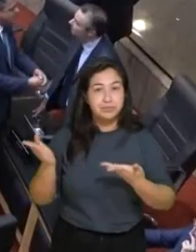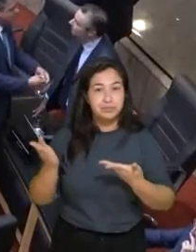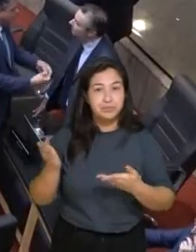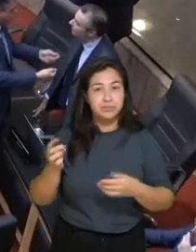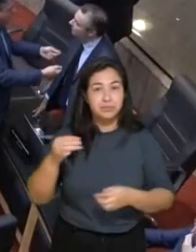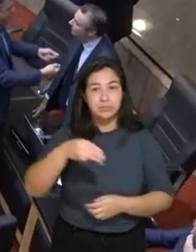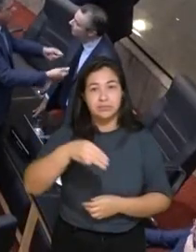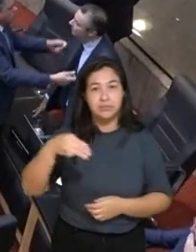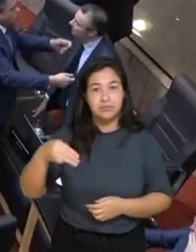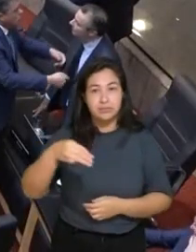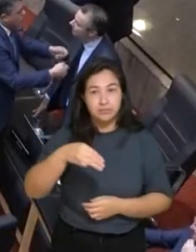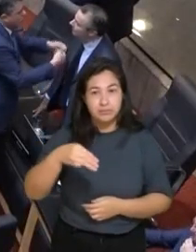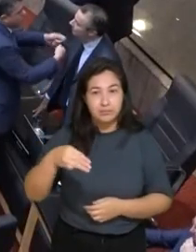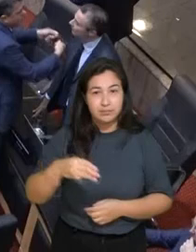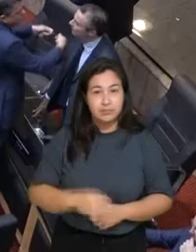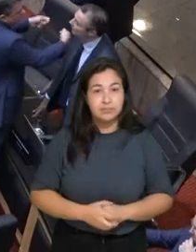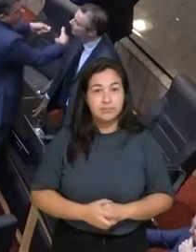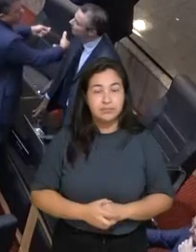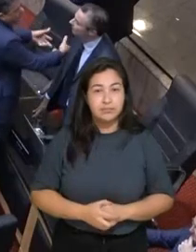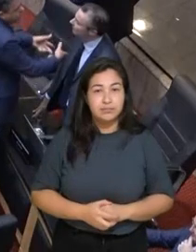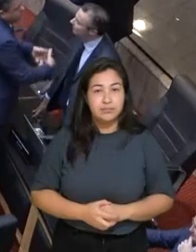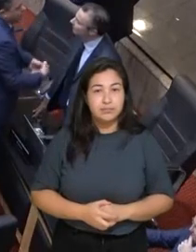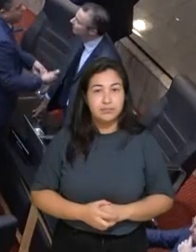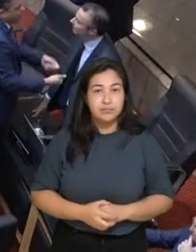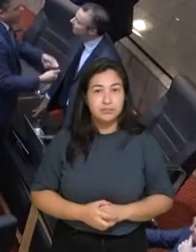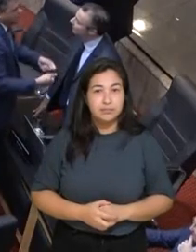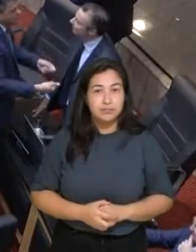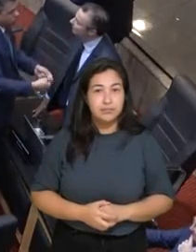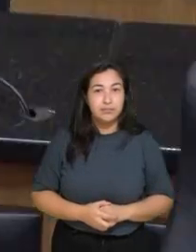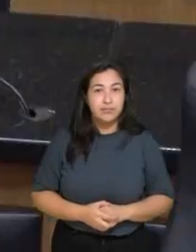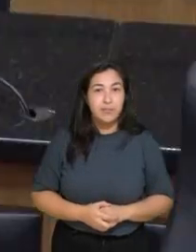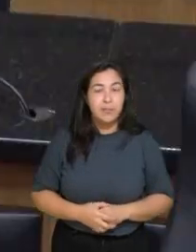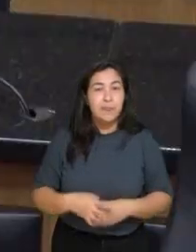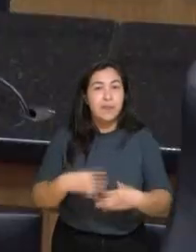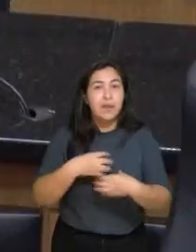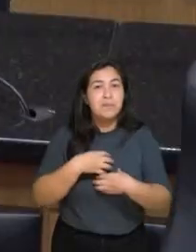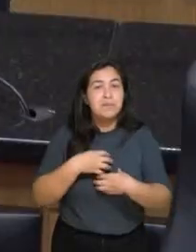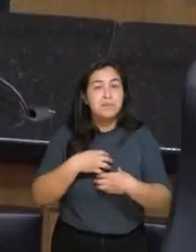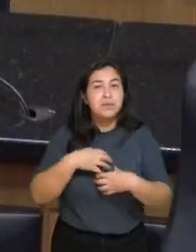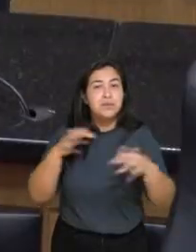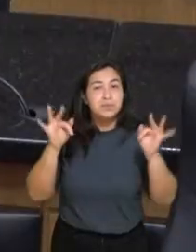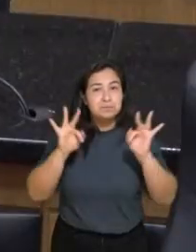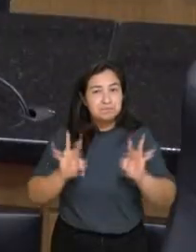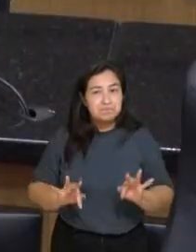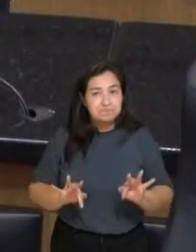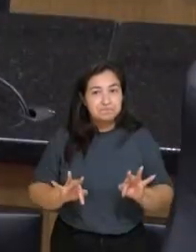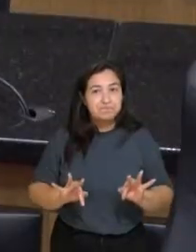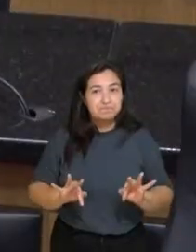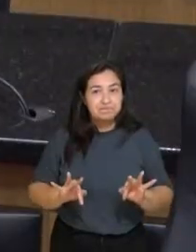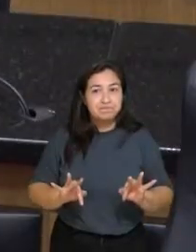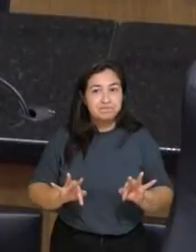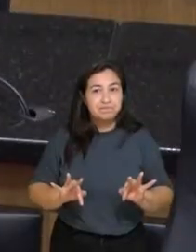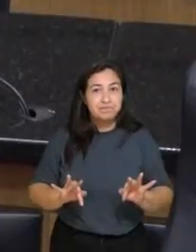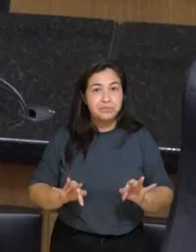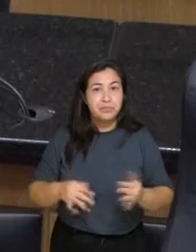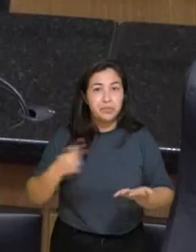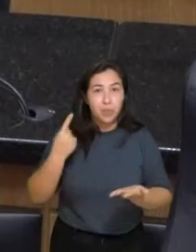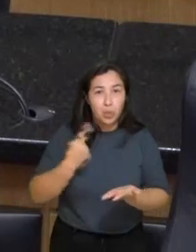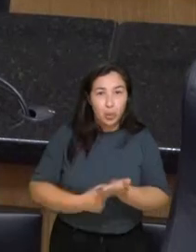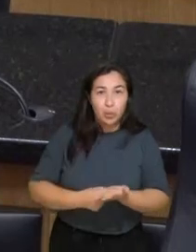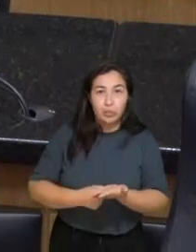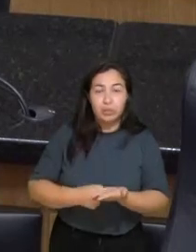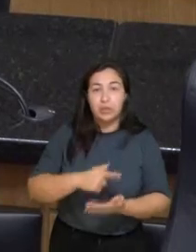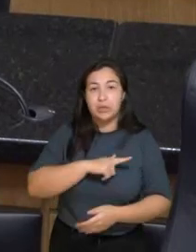Mota. Senhor presidente, demais colegas, eu fico muito feliz que esse acordo com o governo